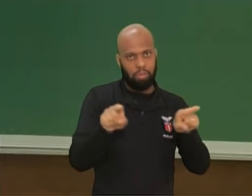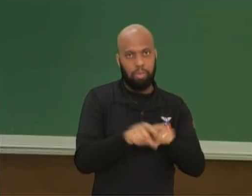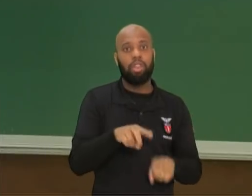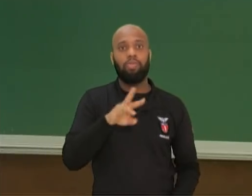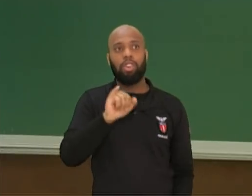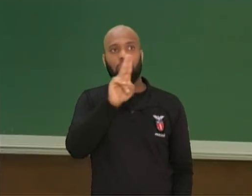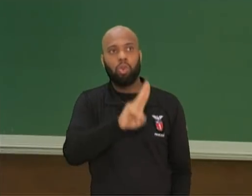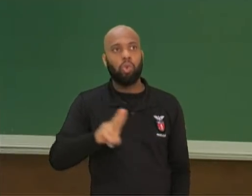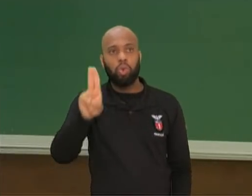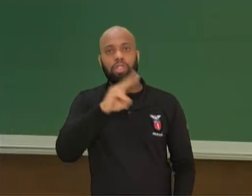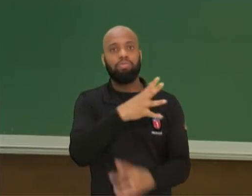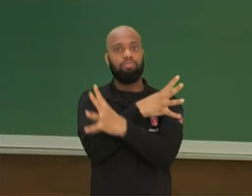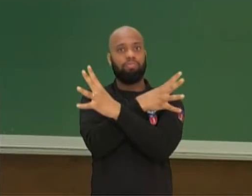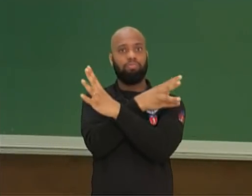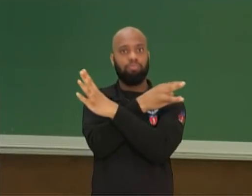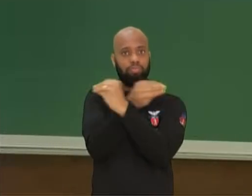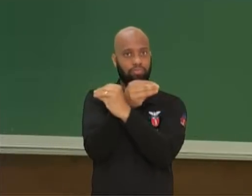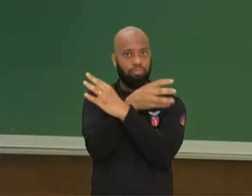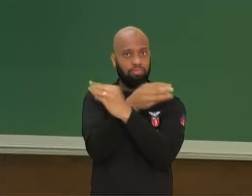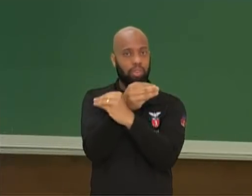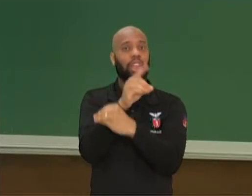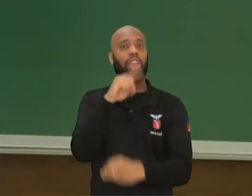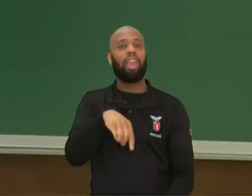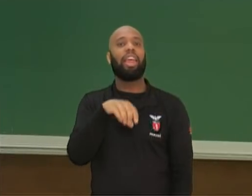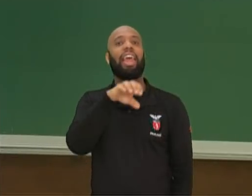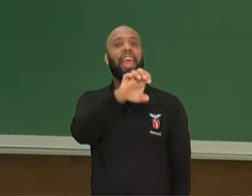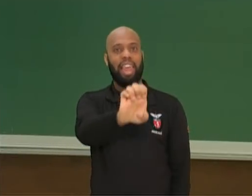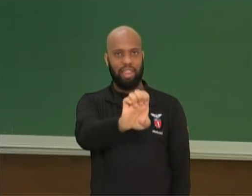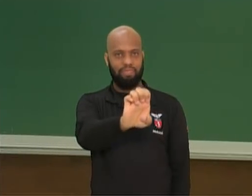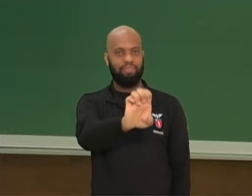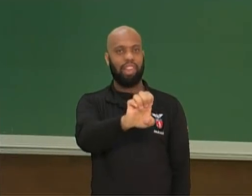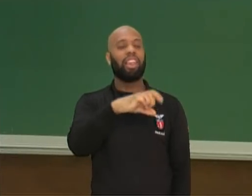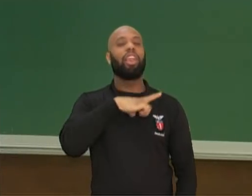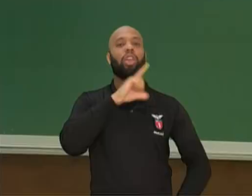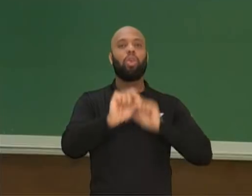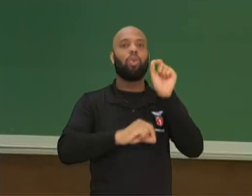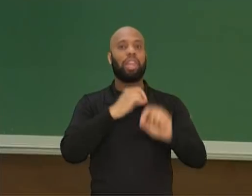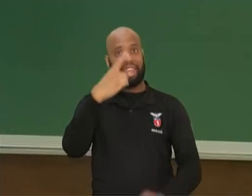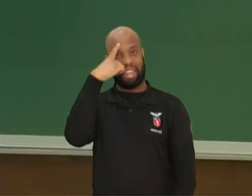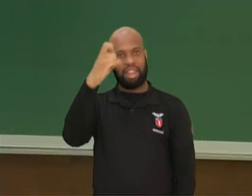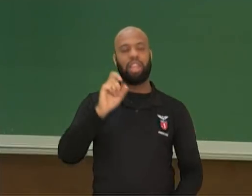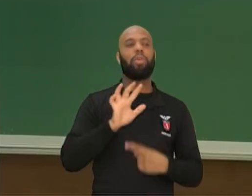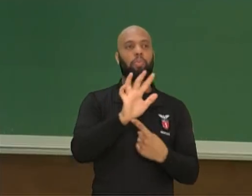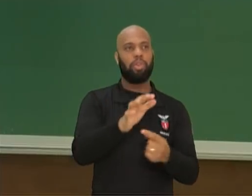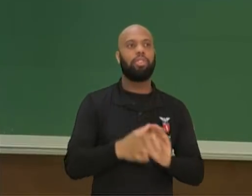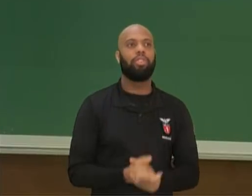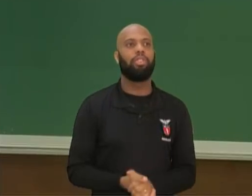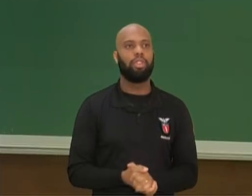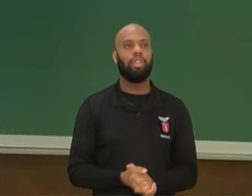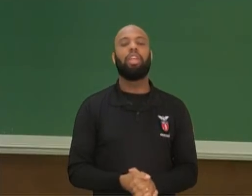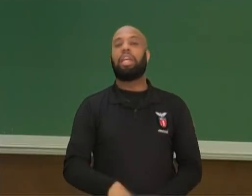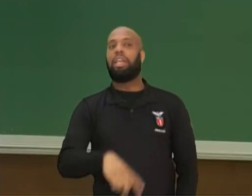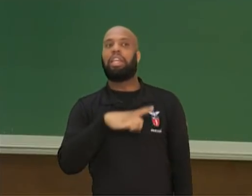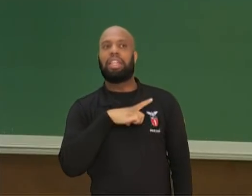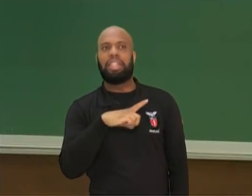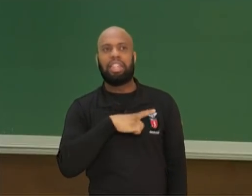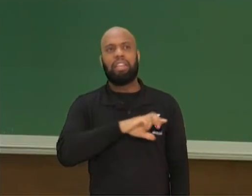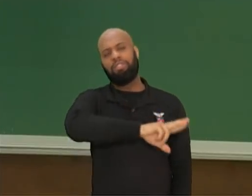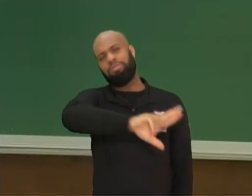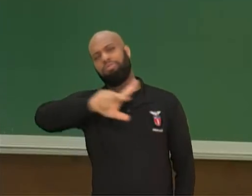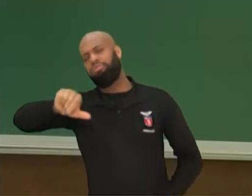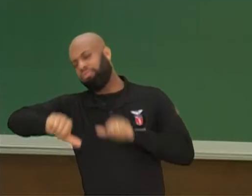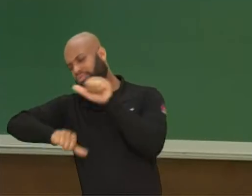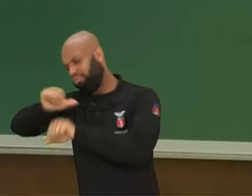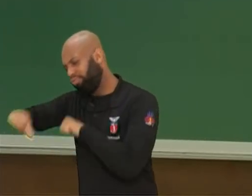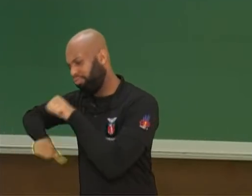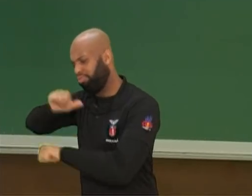vou colocar uma conjunção ali que é o E, que ele vai ter uma ideia. Então vamos lá? Tivemos várias